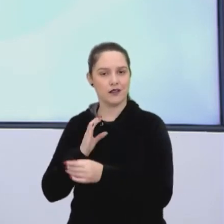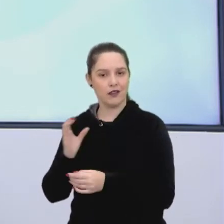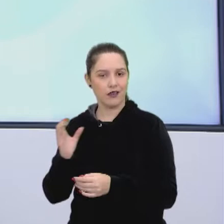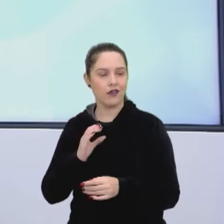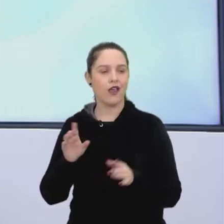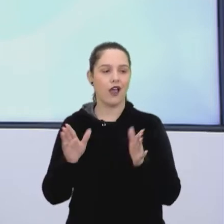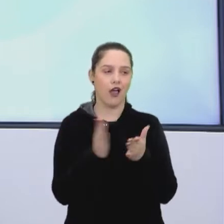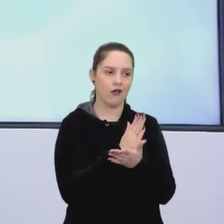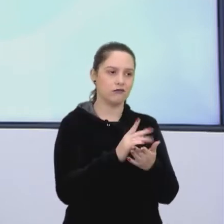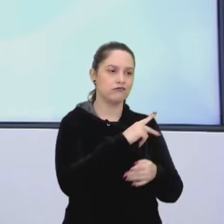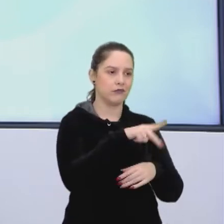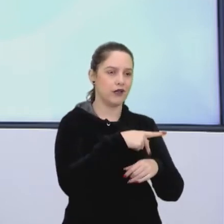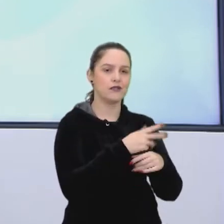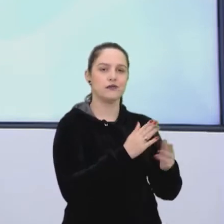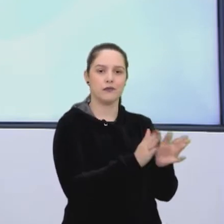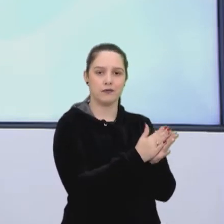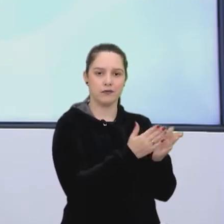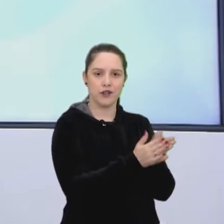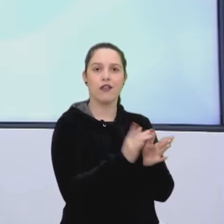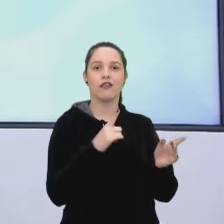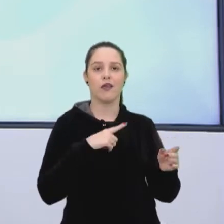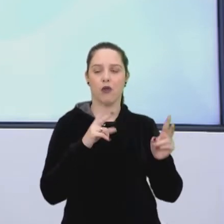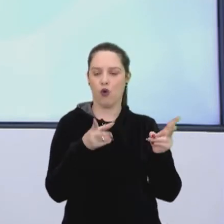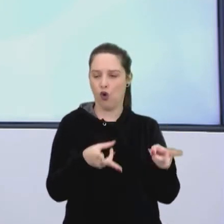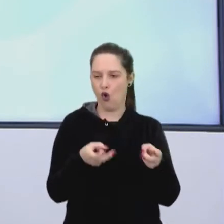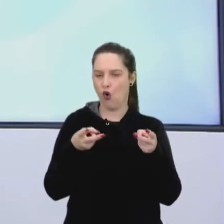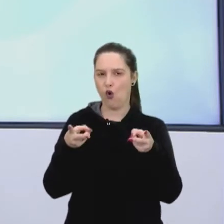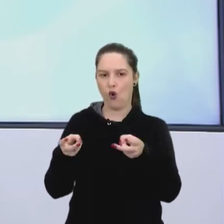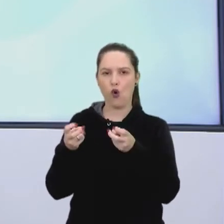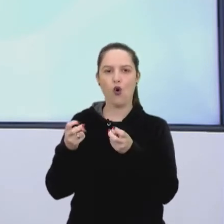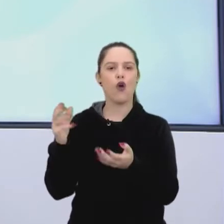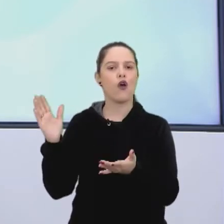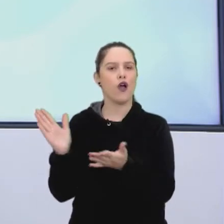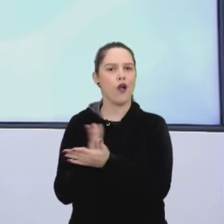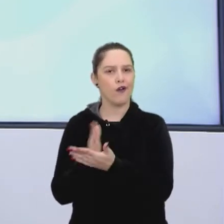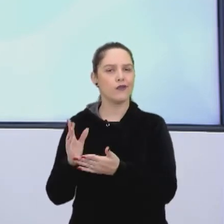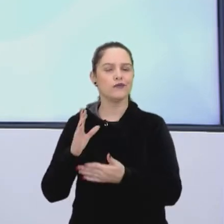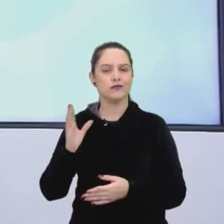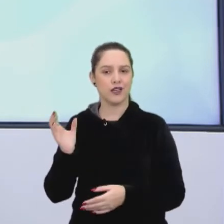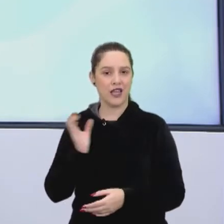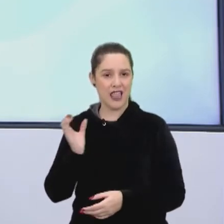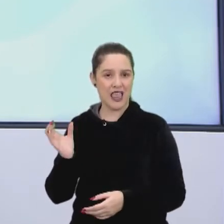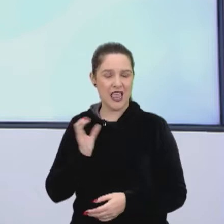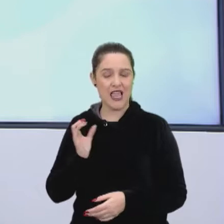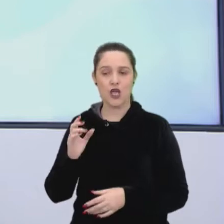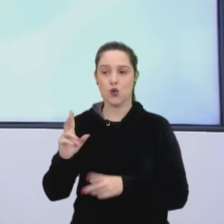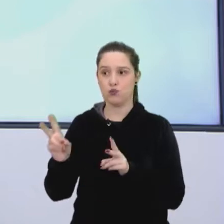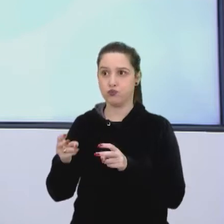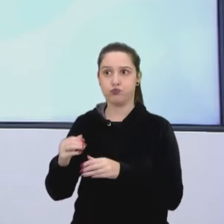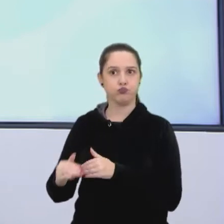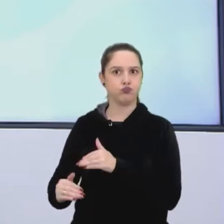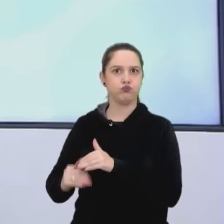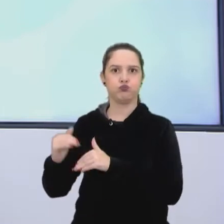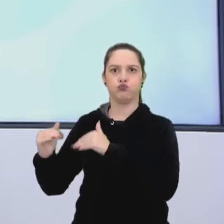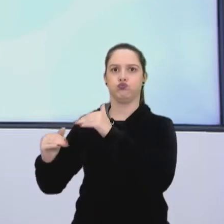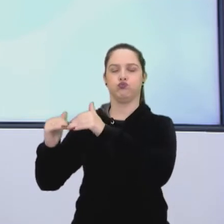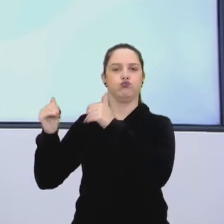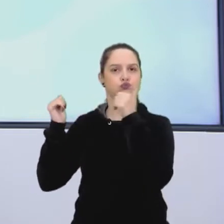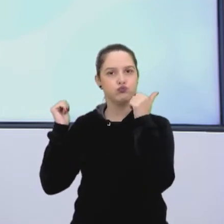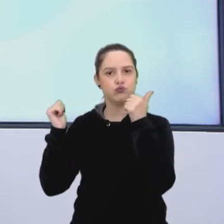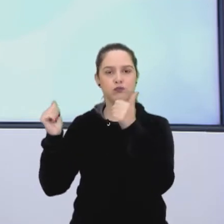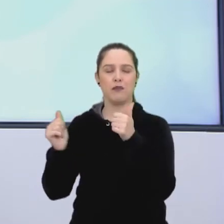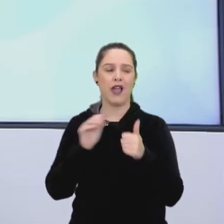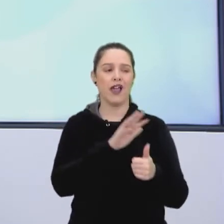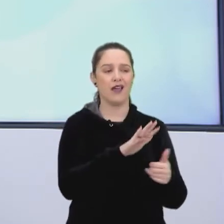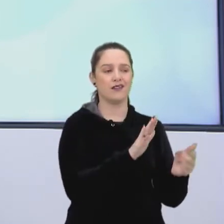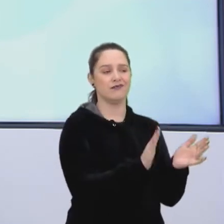países pobres, até na questão de consumo, né? Então os países ricos consumindo cada vez mais, né, e os países pobres